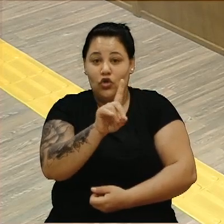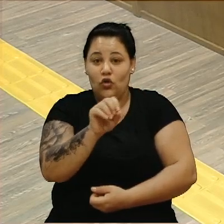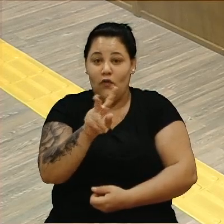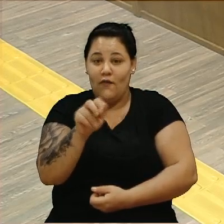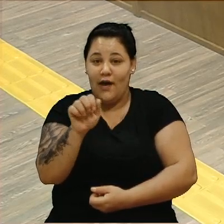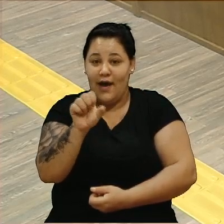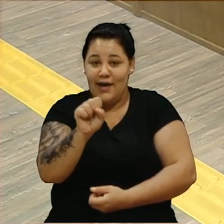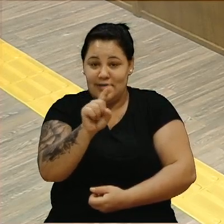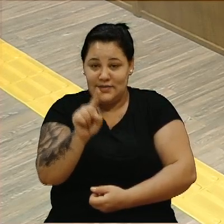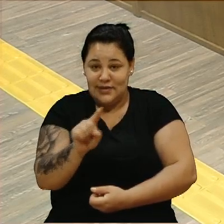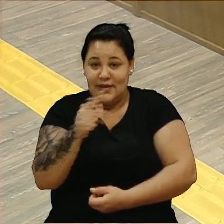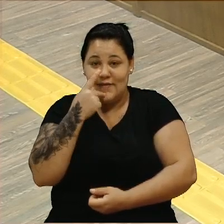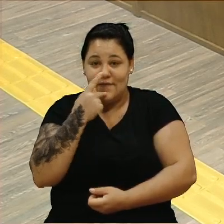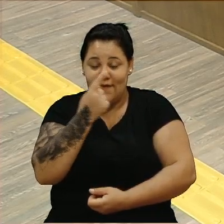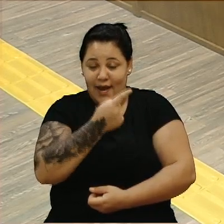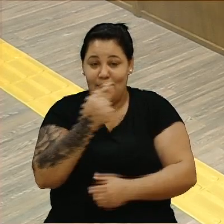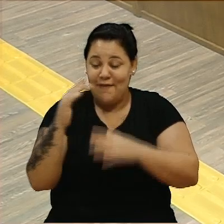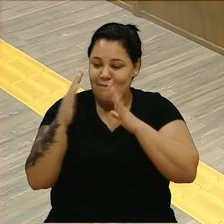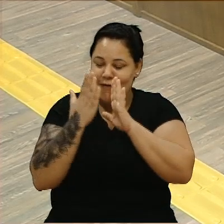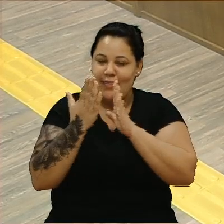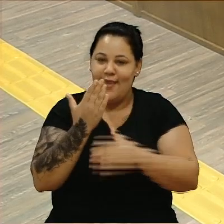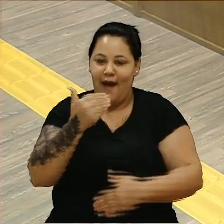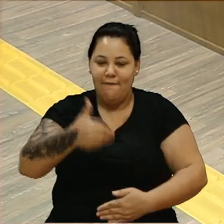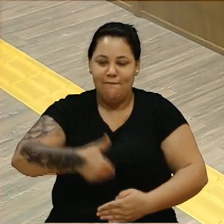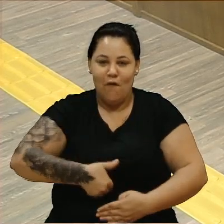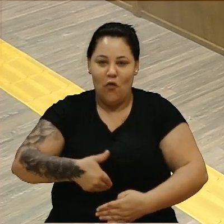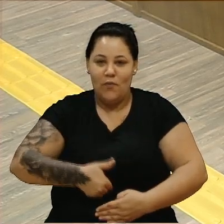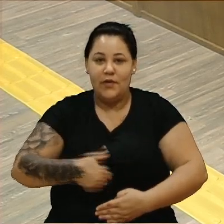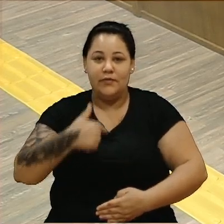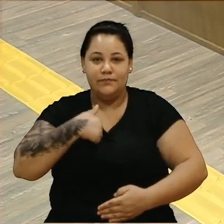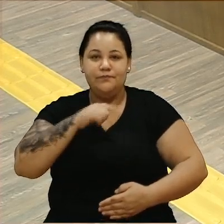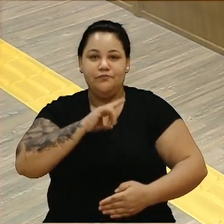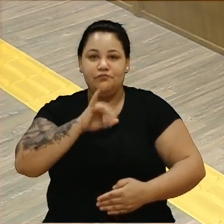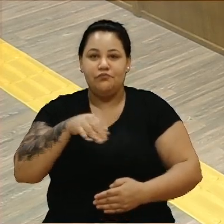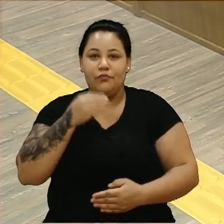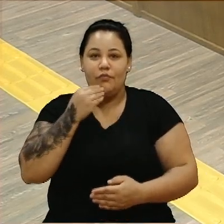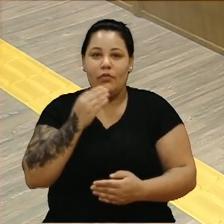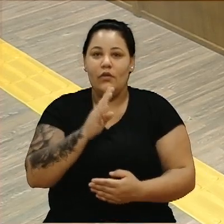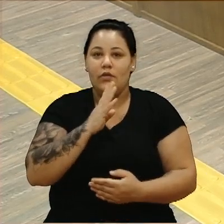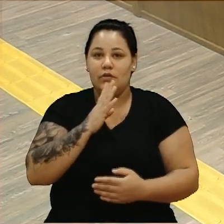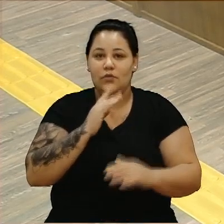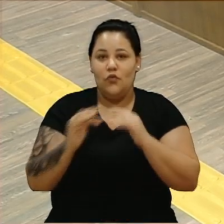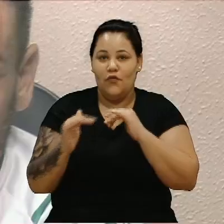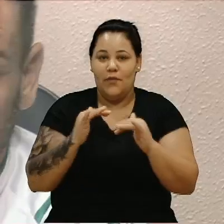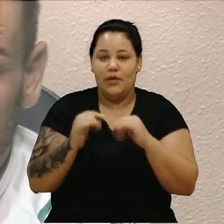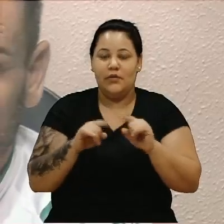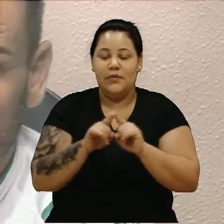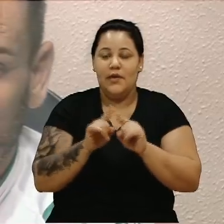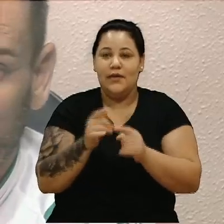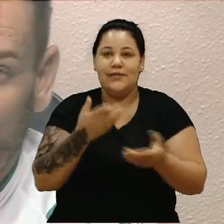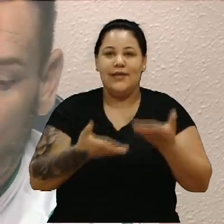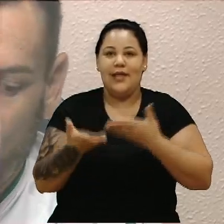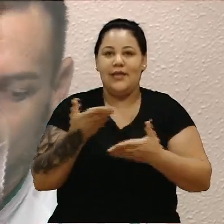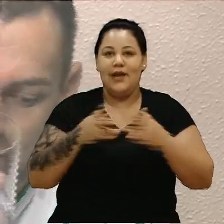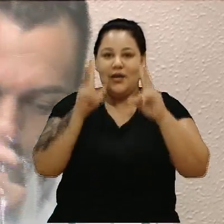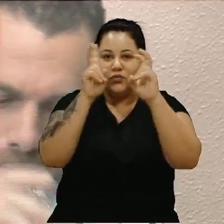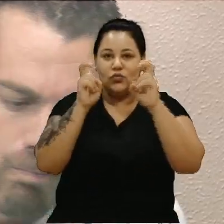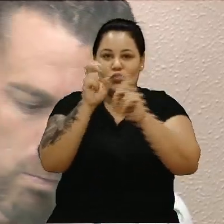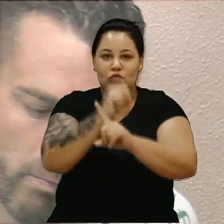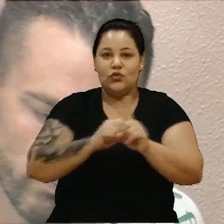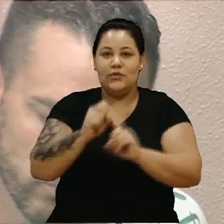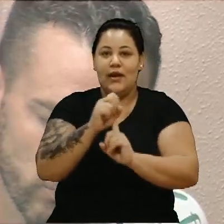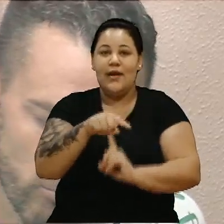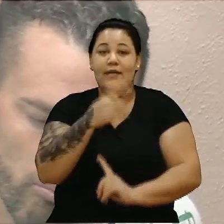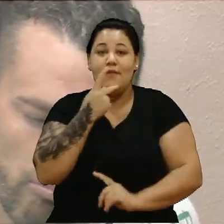a Luísa, né, que tive a oportunidade de conhecer também no movimento estudantil, e de tratar assuntos sociais, e dizer que esse